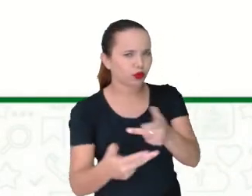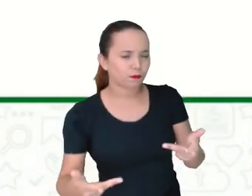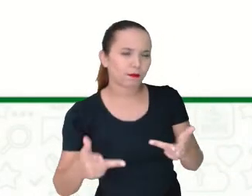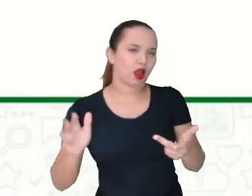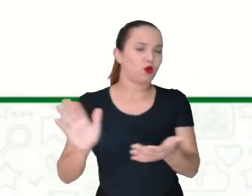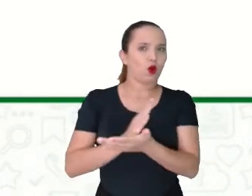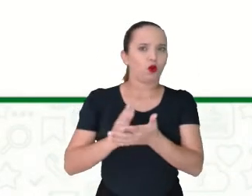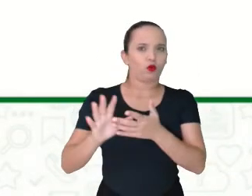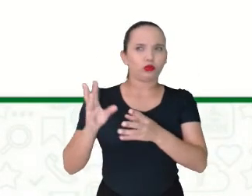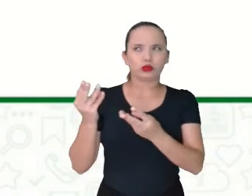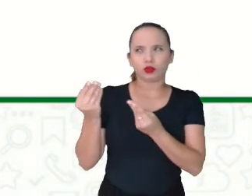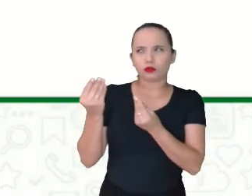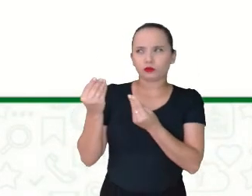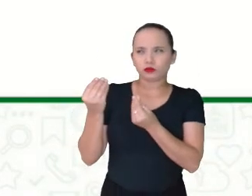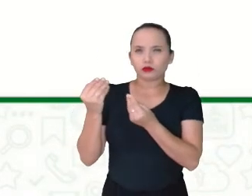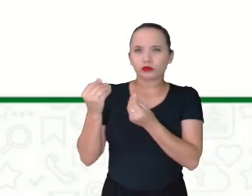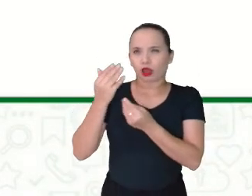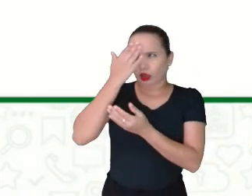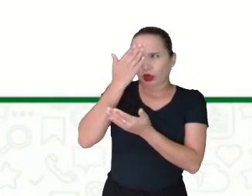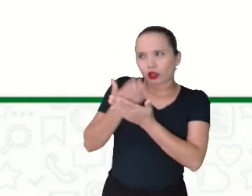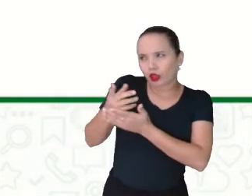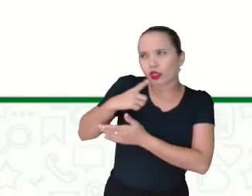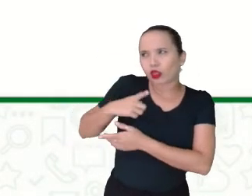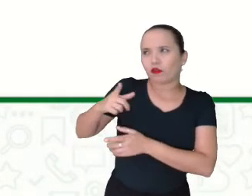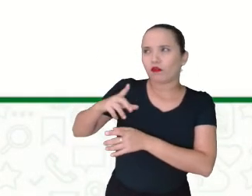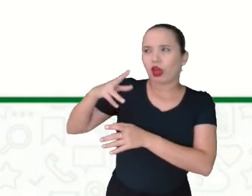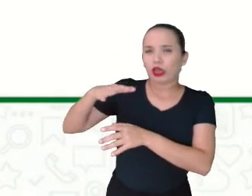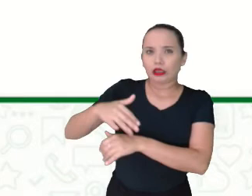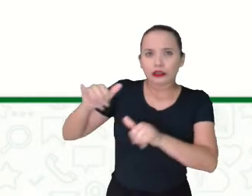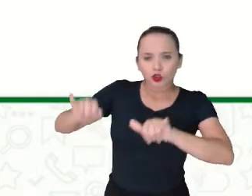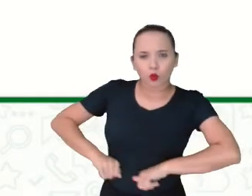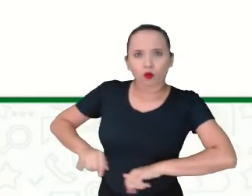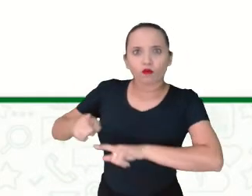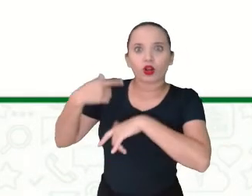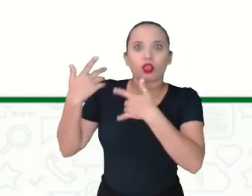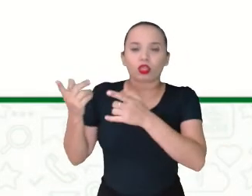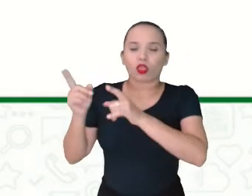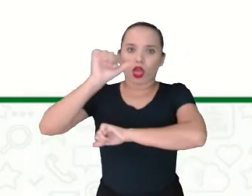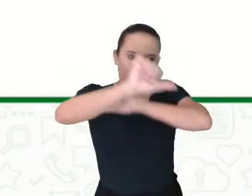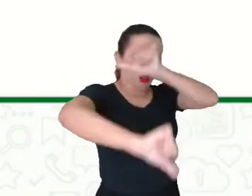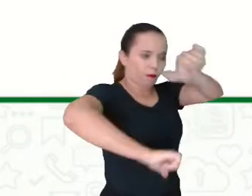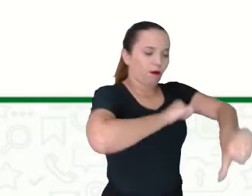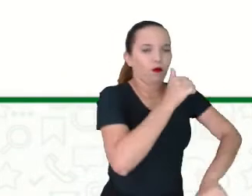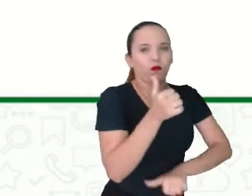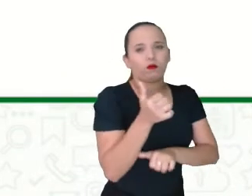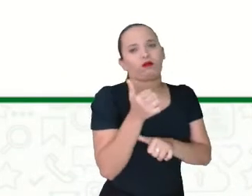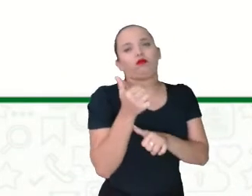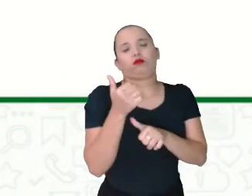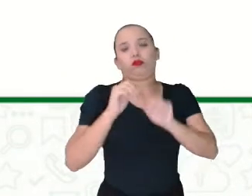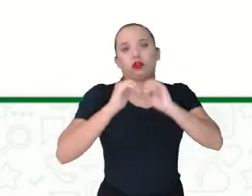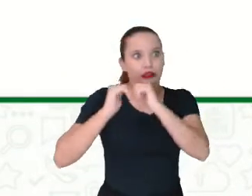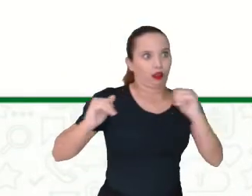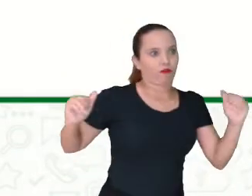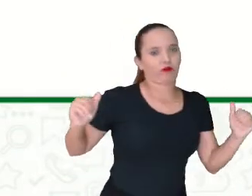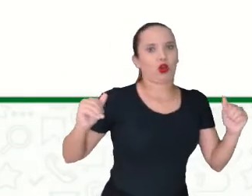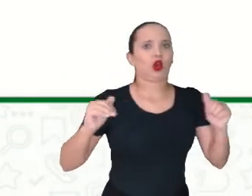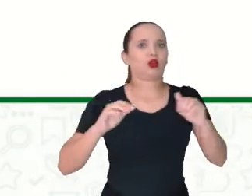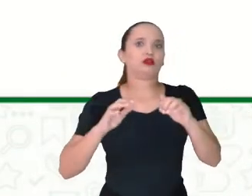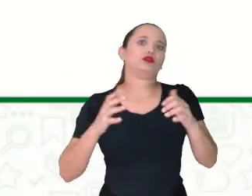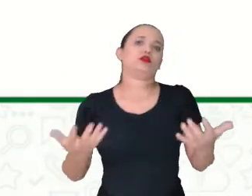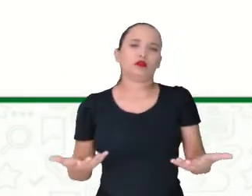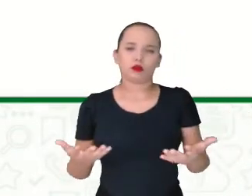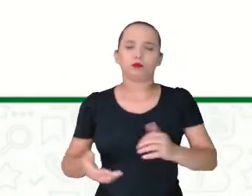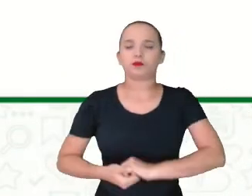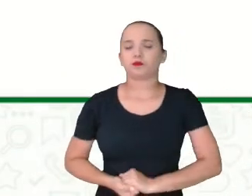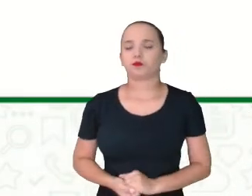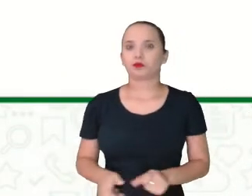que tem ali um predador vindo atrás dele, né? A presa sente que tem um predador ali à espreita, então se afasta dela. Faz